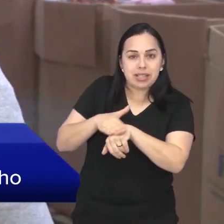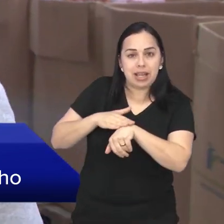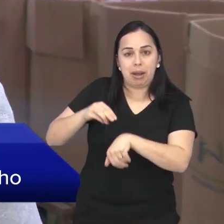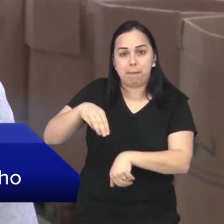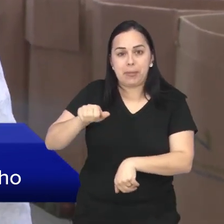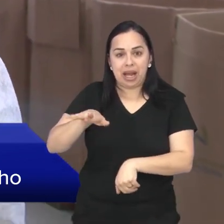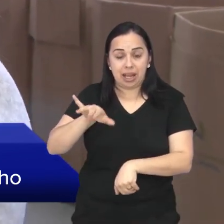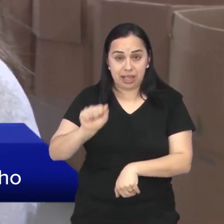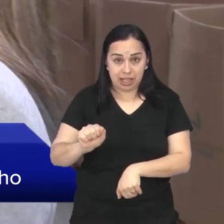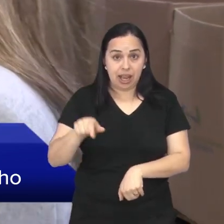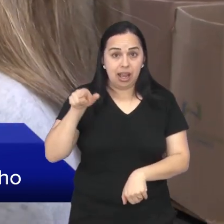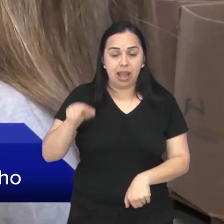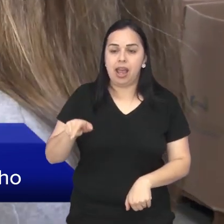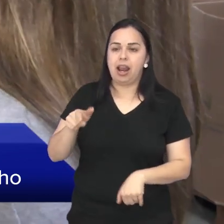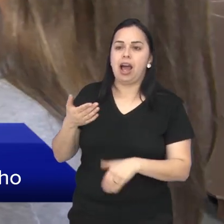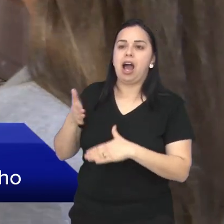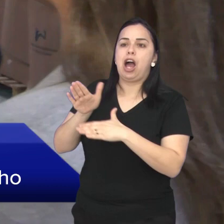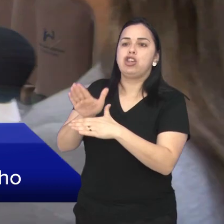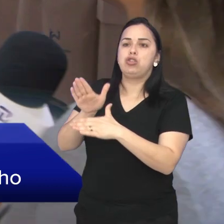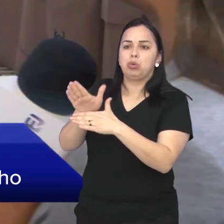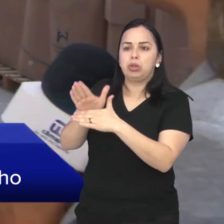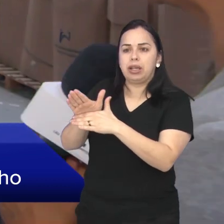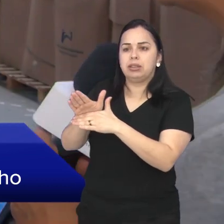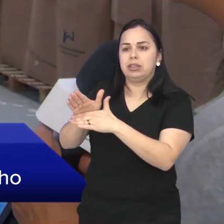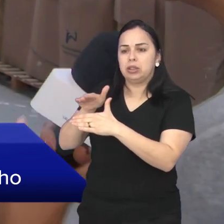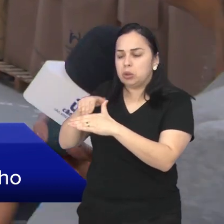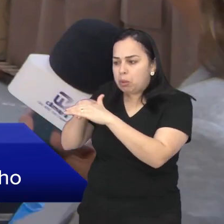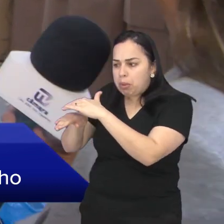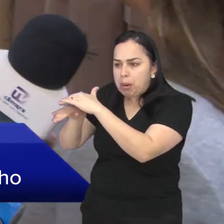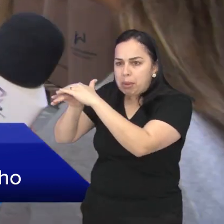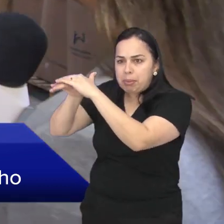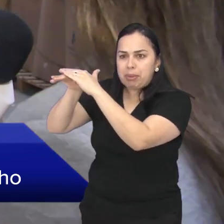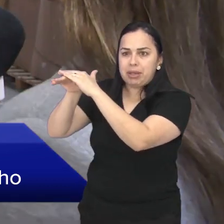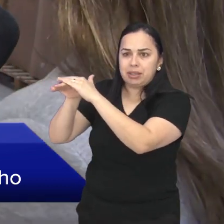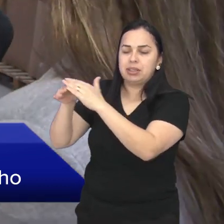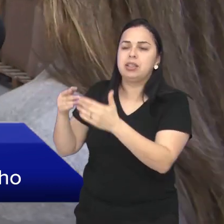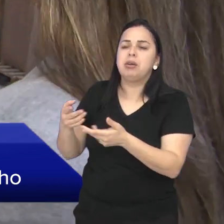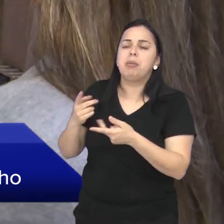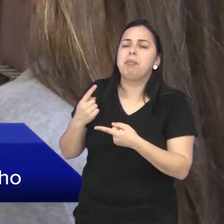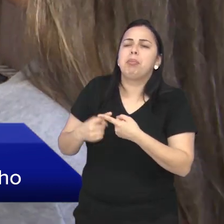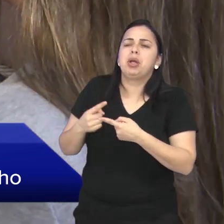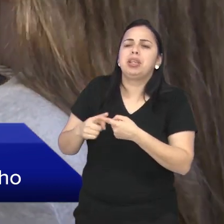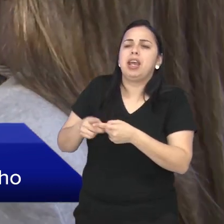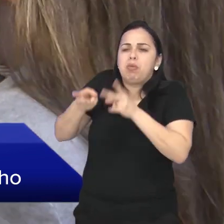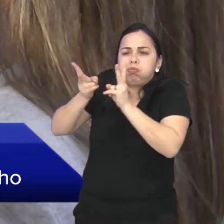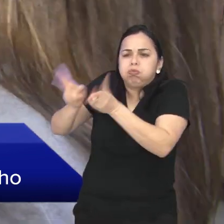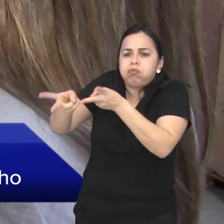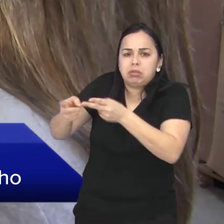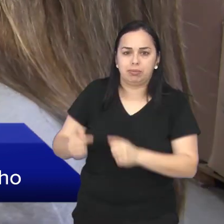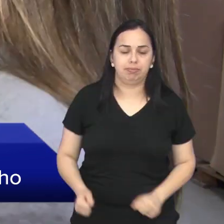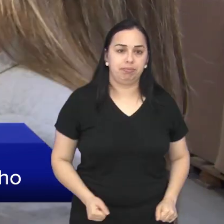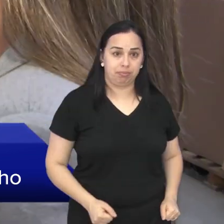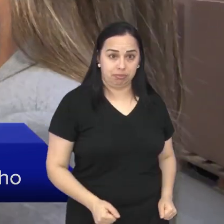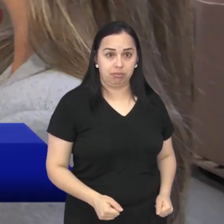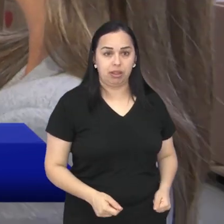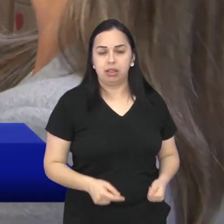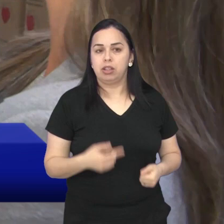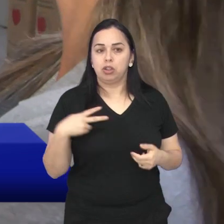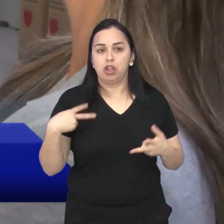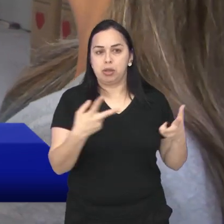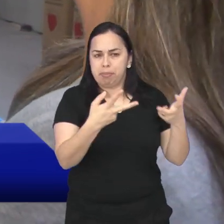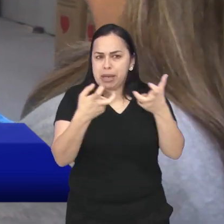Angélica Dias, que é assessora do Fundo Social de Solidariedade. O que motivou o fundo a permanecer com esses pontos ativos?